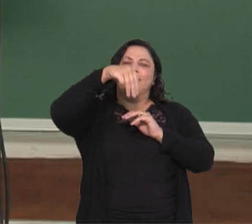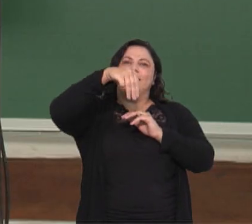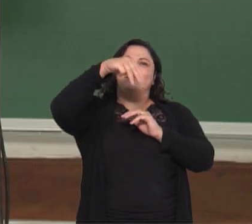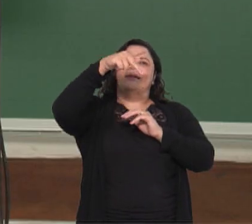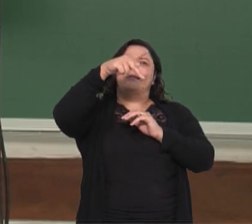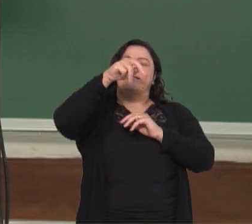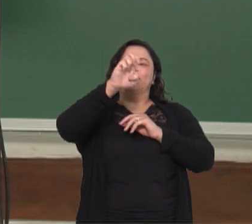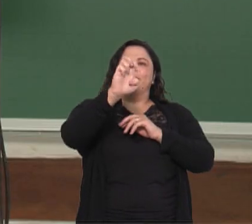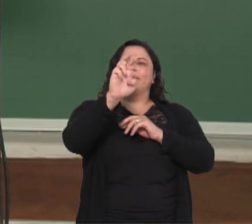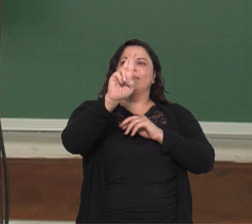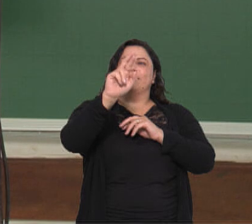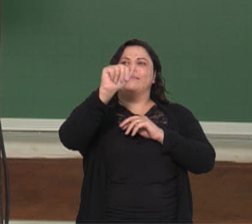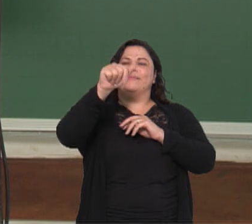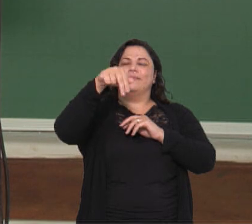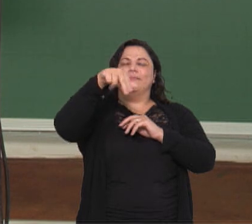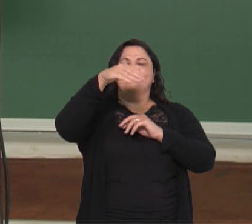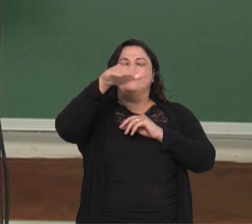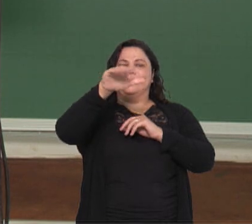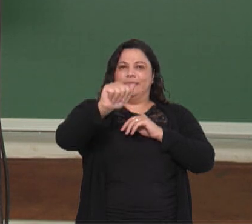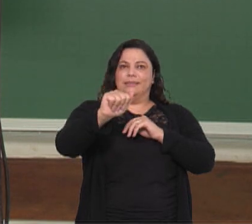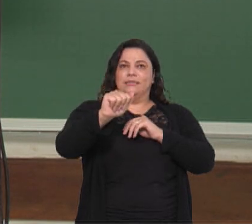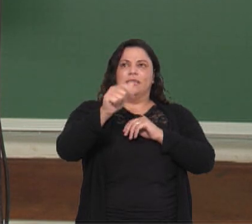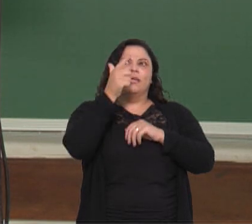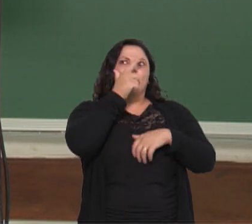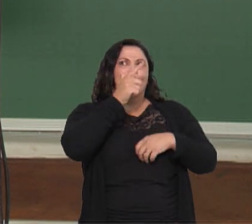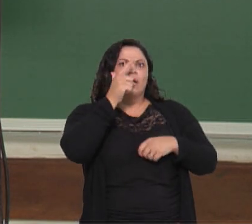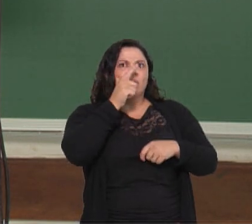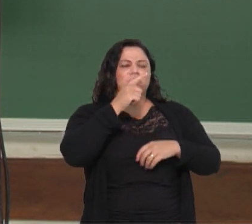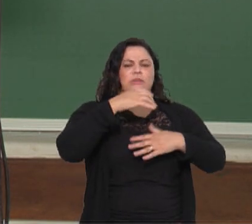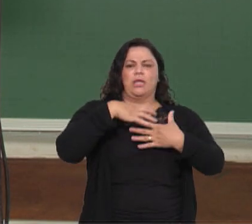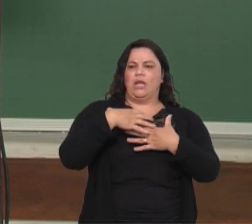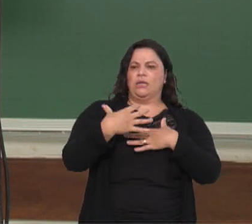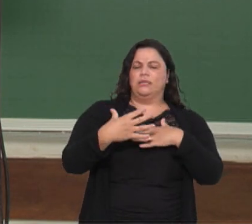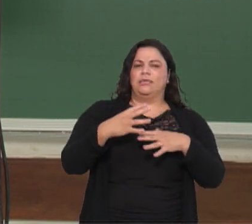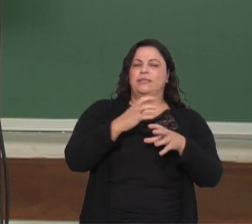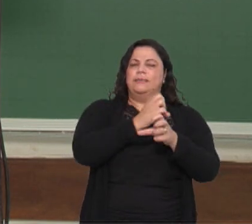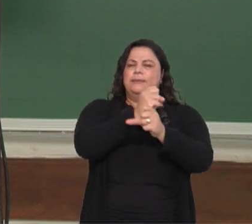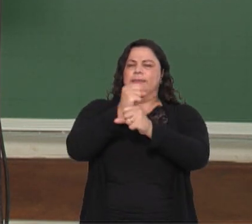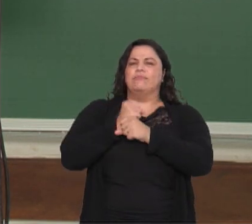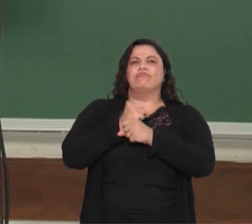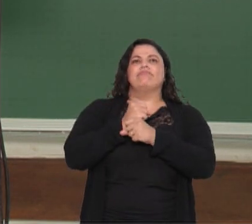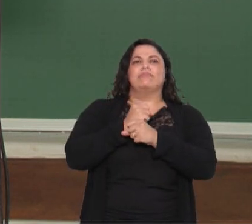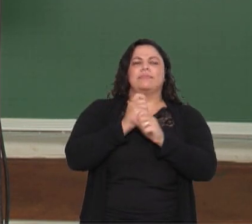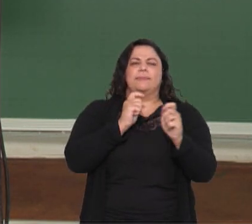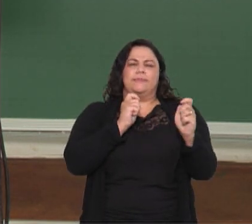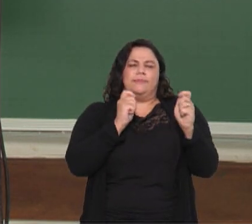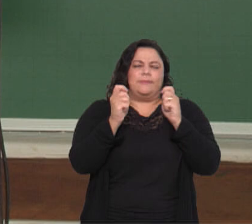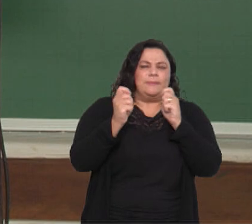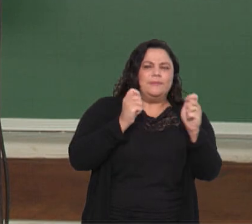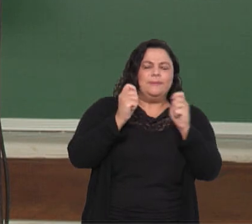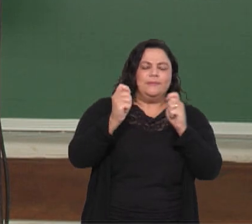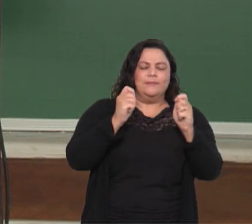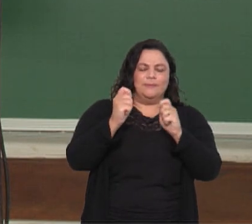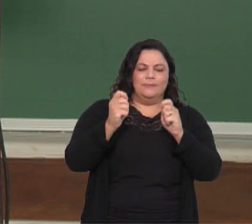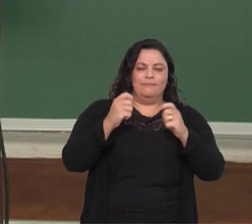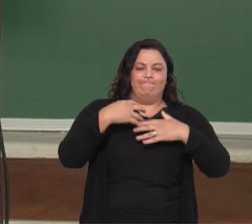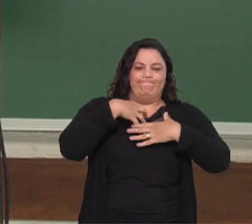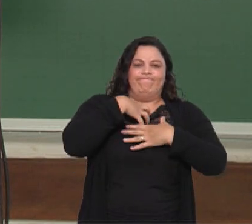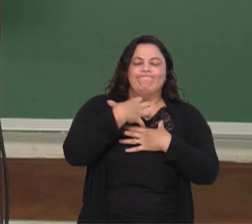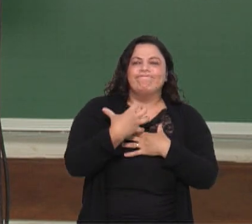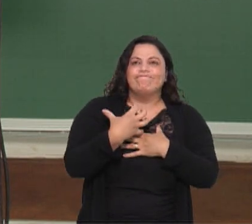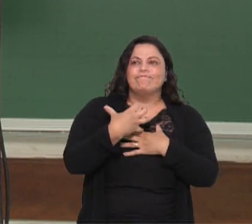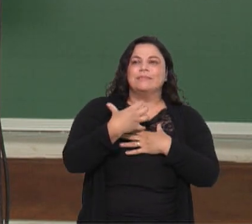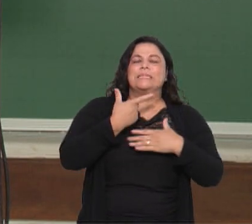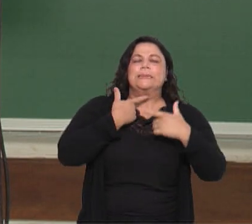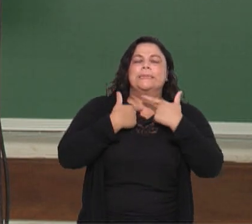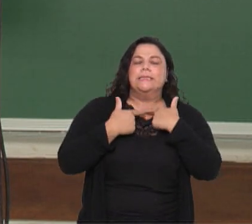justamente medir as suas ações. Quando você consegue dar uma controlada ali, né, nos impulsos do seu corpo.